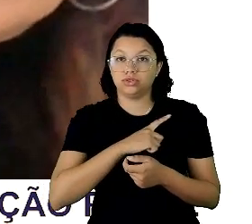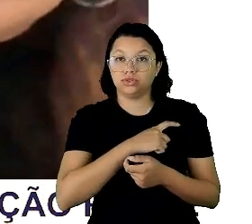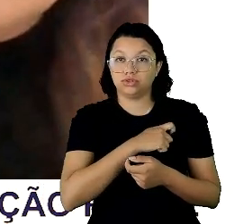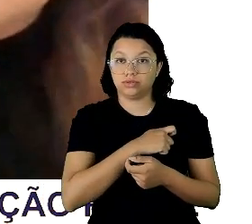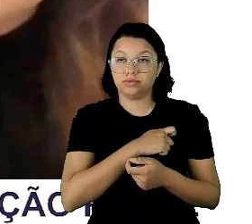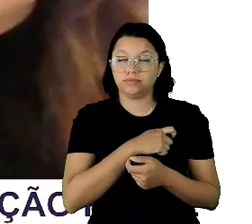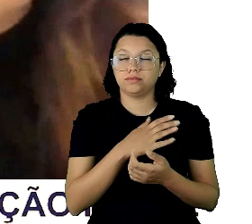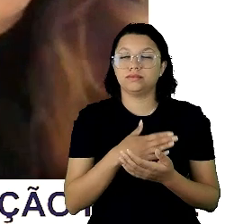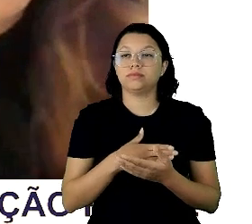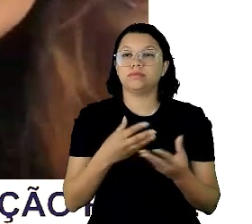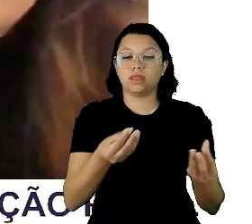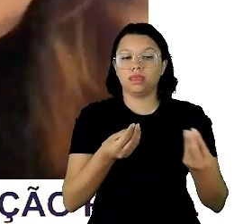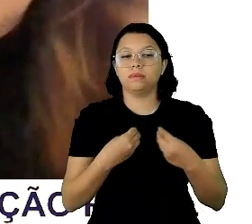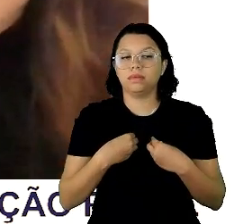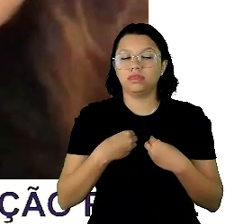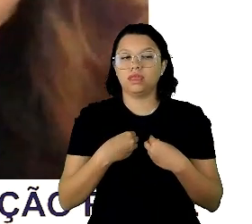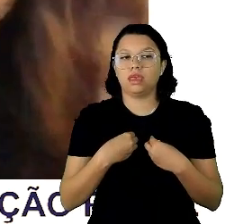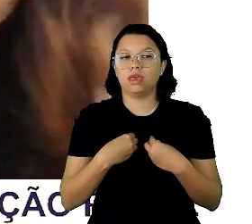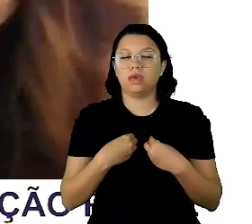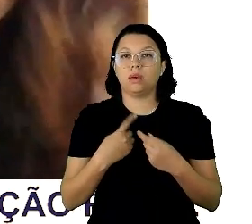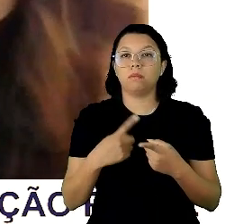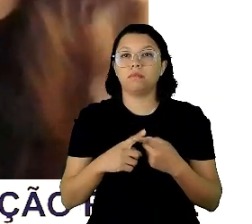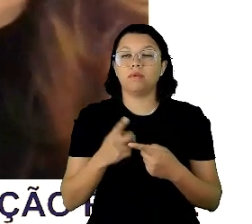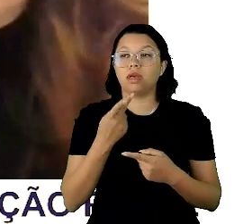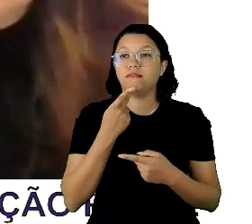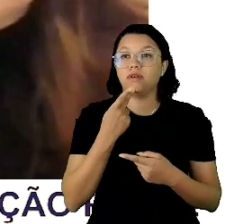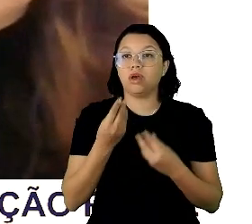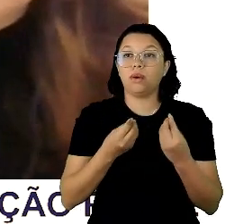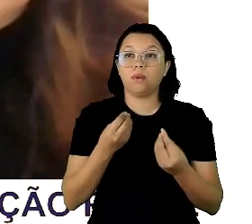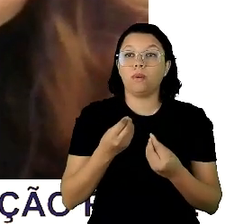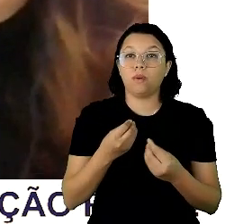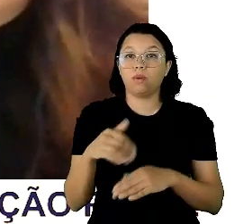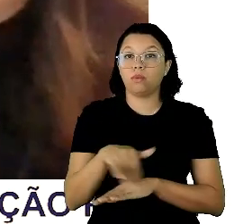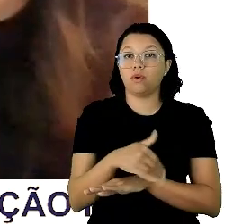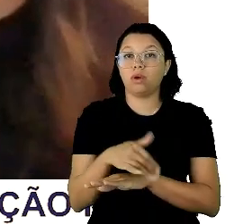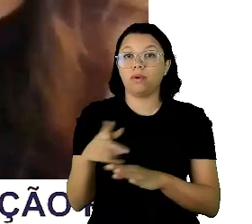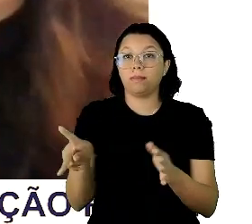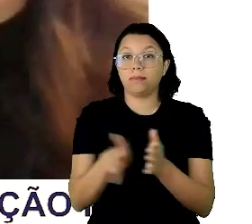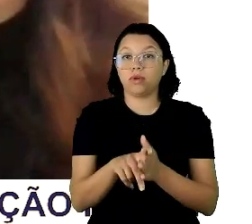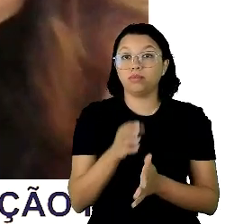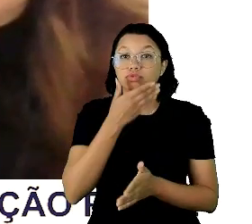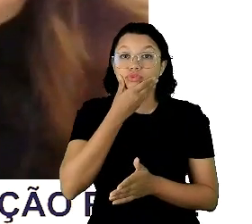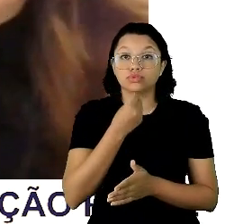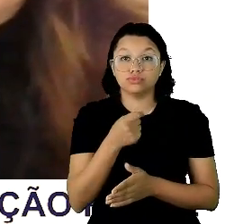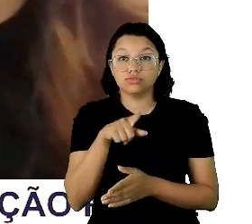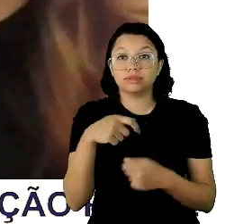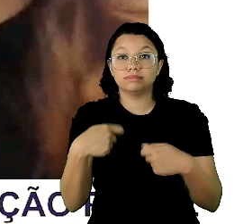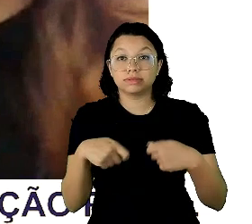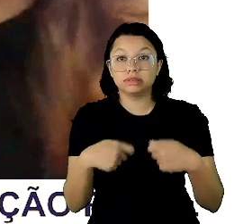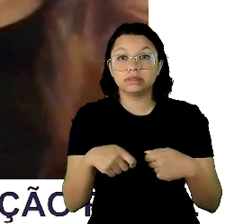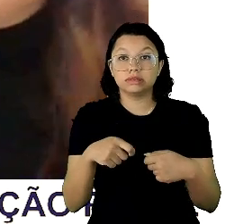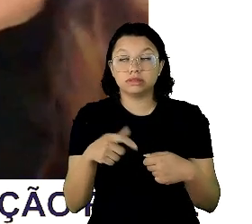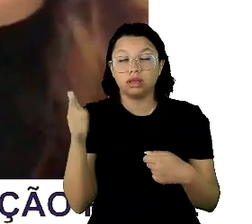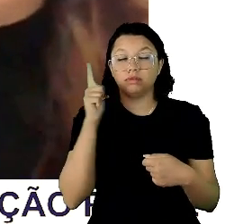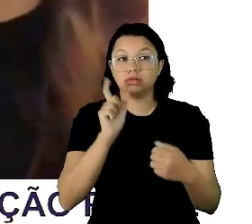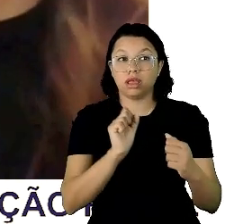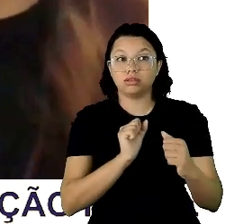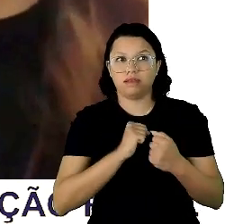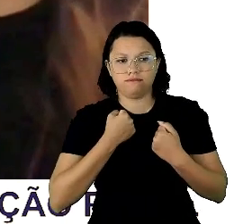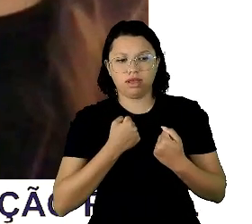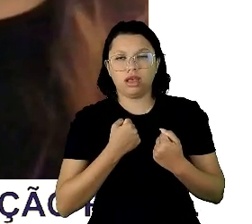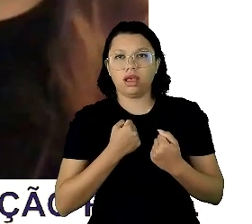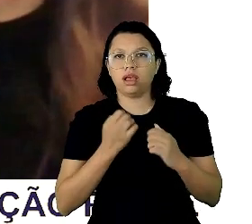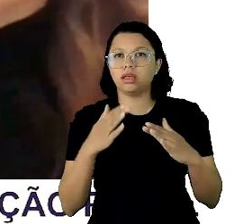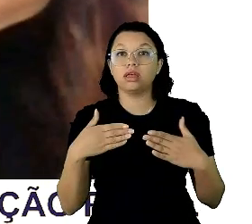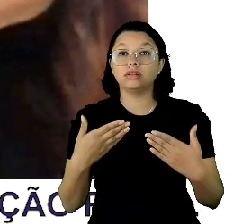Ela me deu um alfinete de gancho porque ela falou: como a rua é dos homens, você tem que saber se defender. E aí eu colocava o